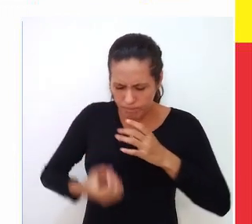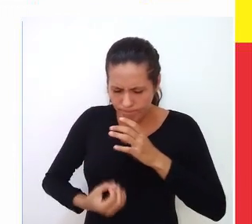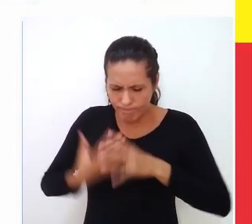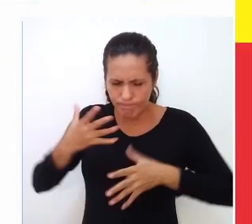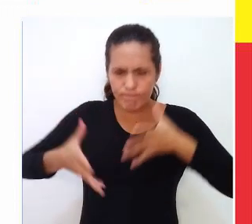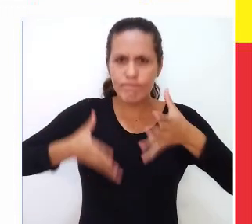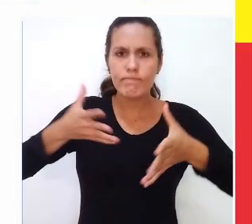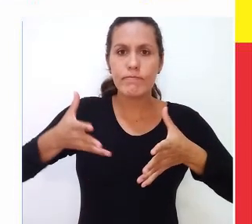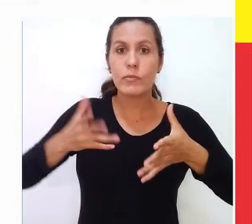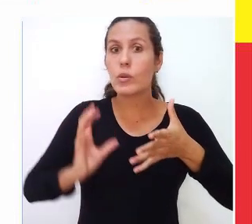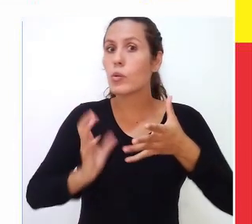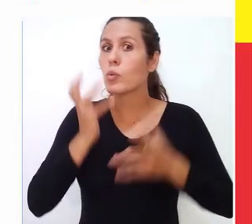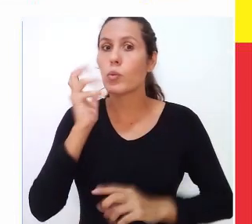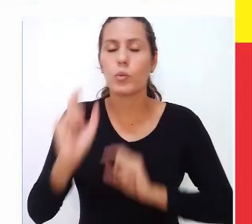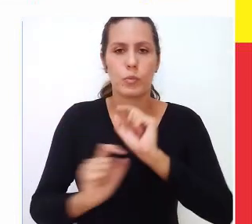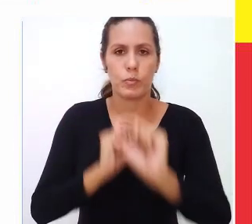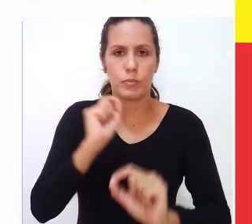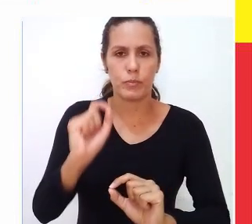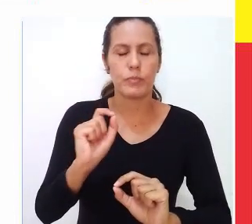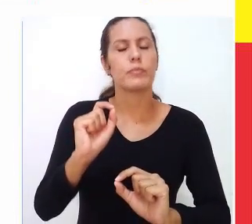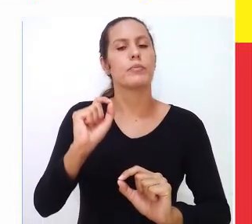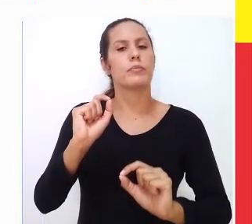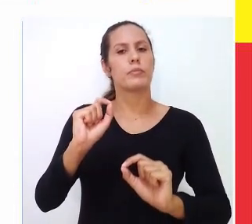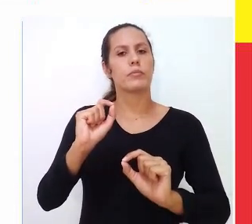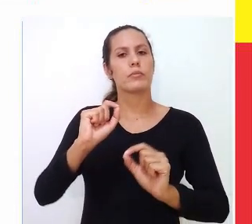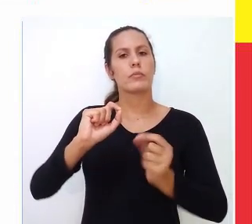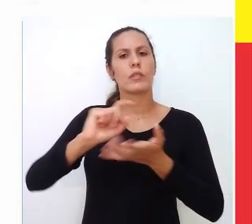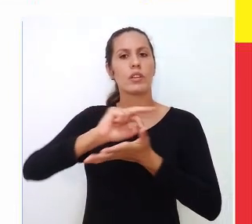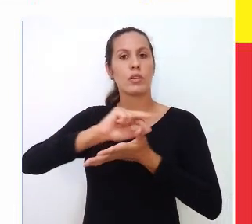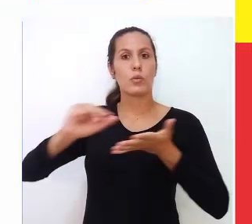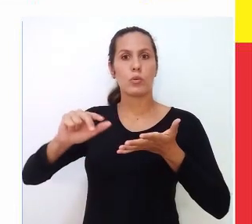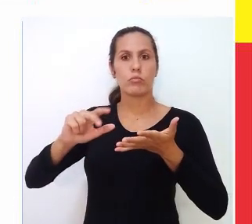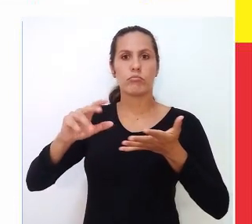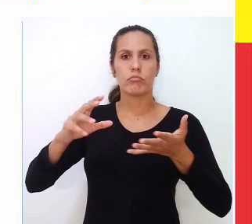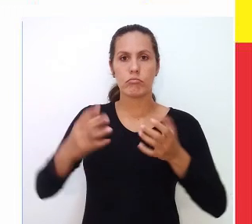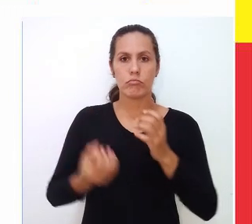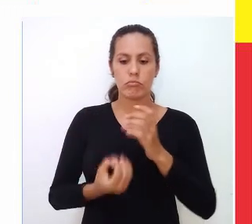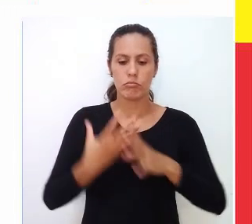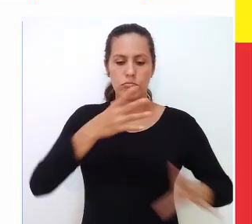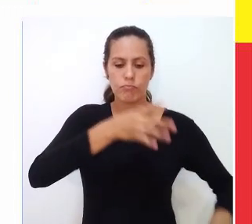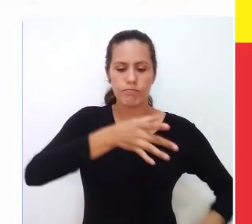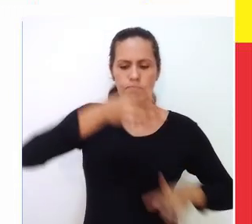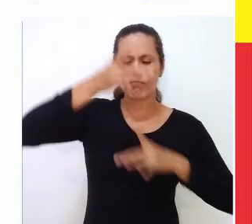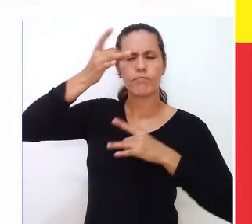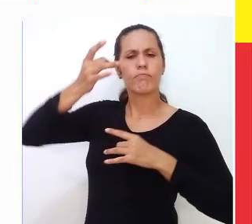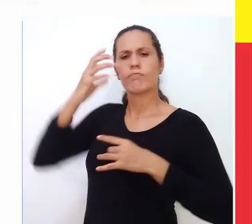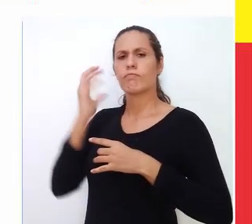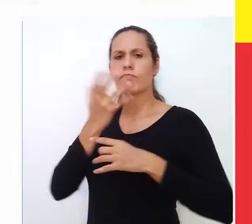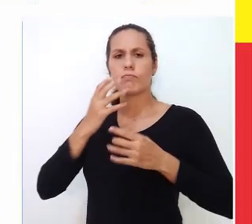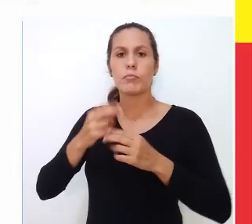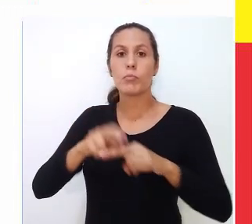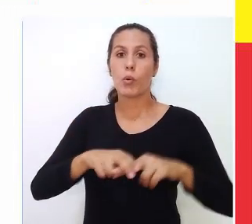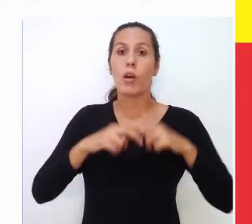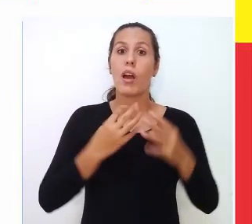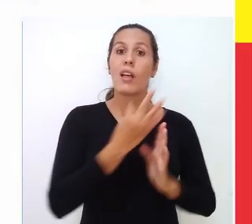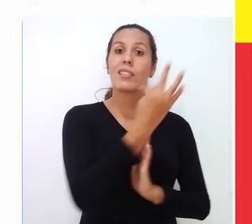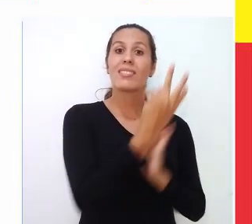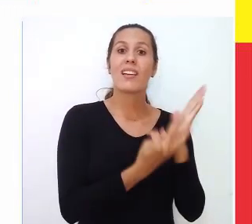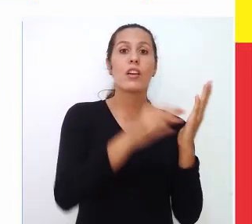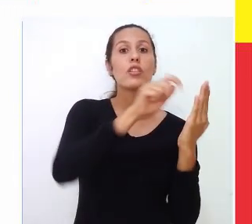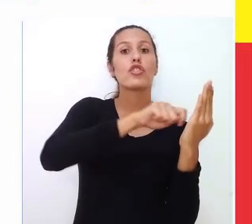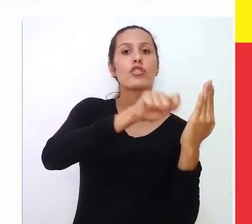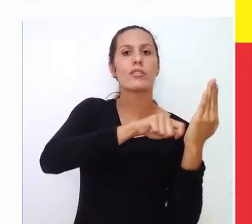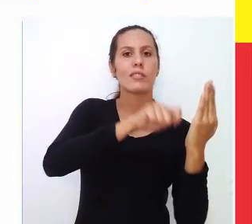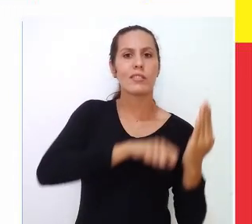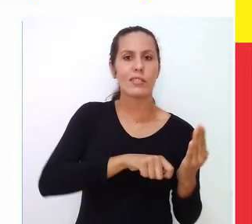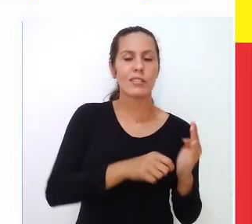Téspis, passam a acontecer ações dramáticas realizadas a partir de textos escritos. Então,